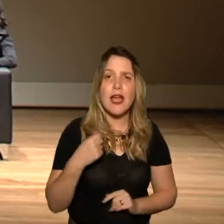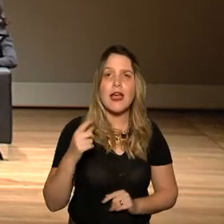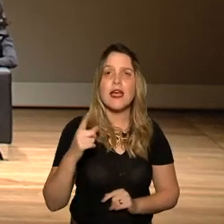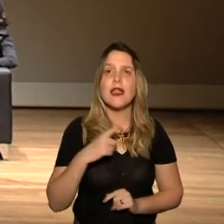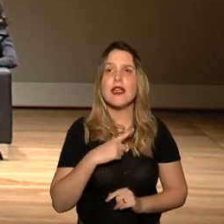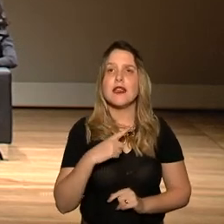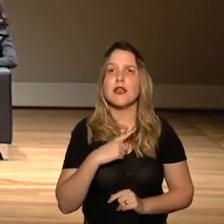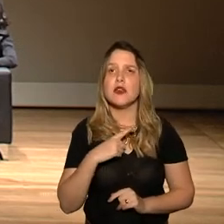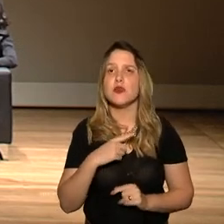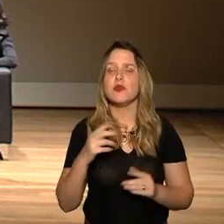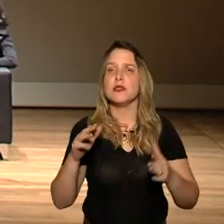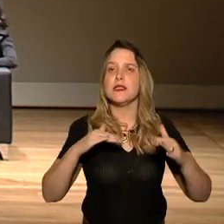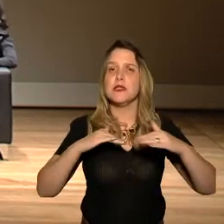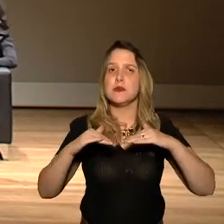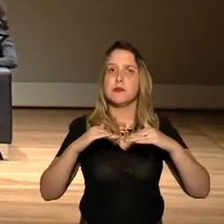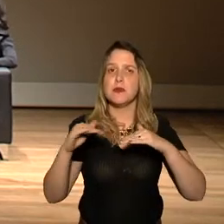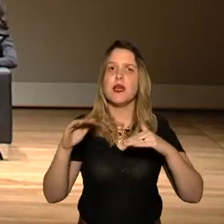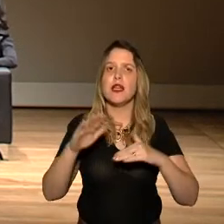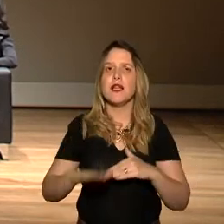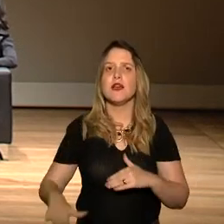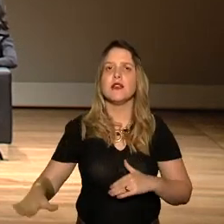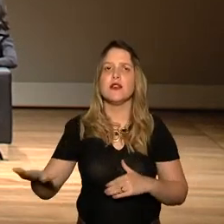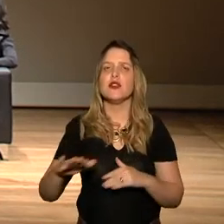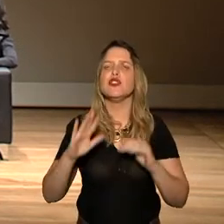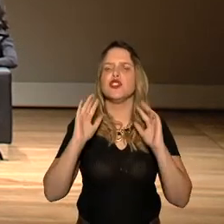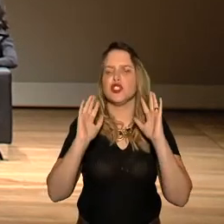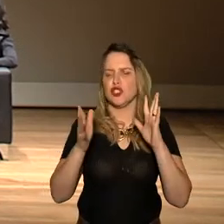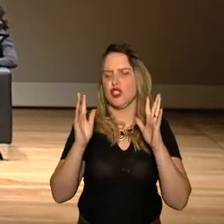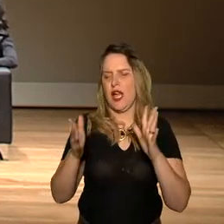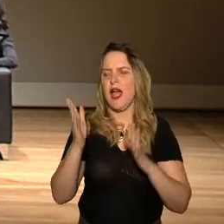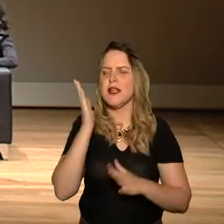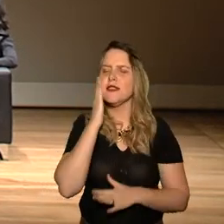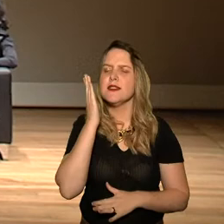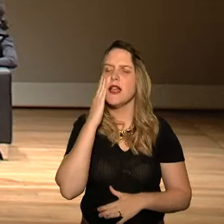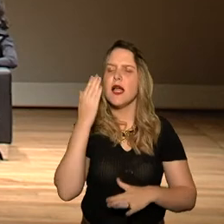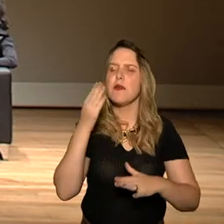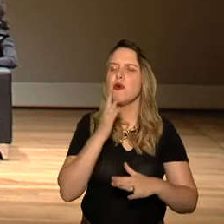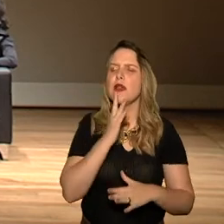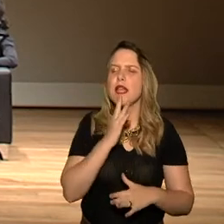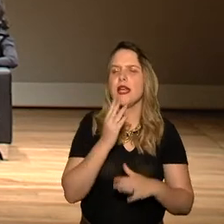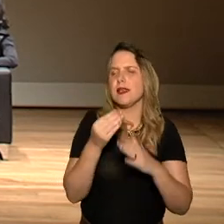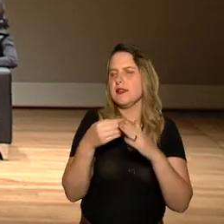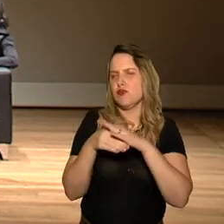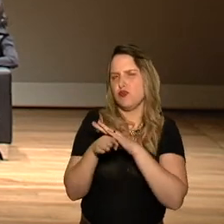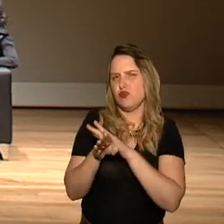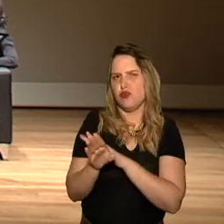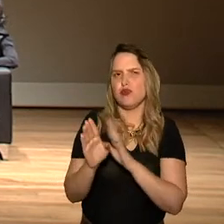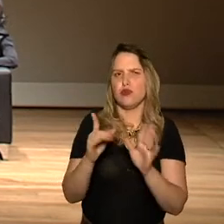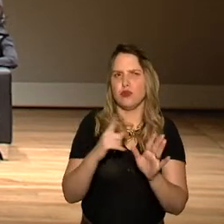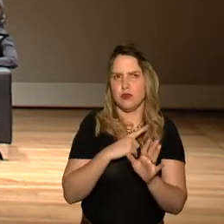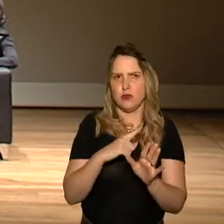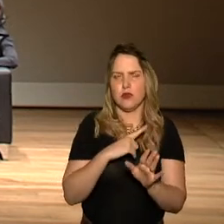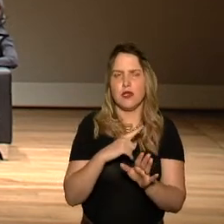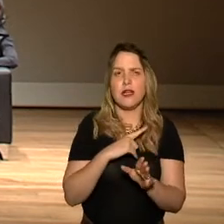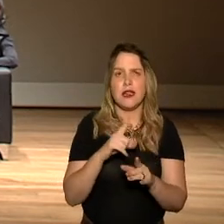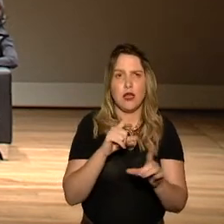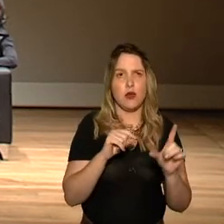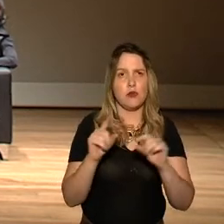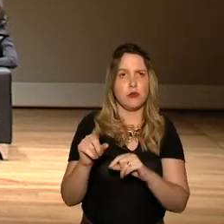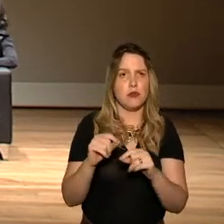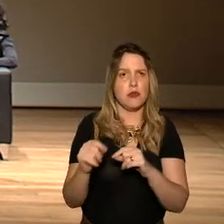usufruir desse espaço a gente já se apropria desse espaço deixa a gente aqui mais quieto então tem essas tensões também